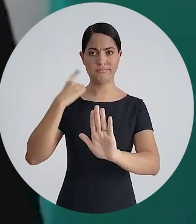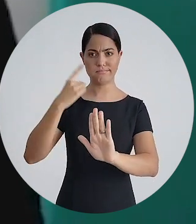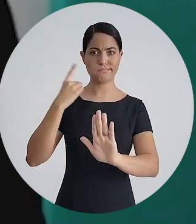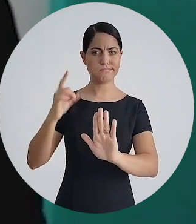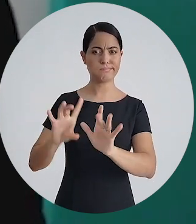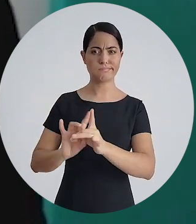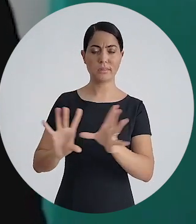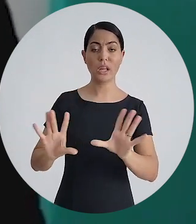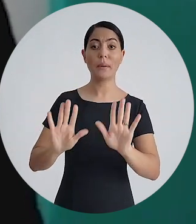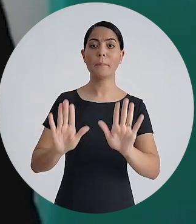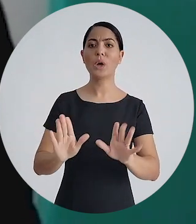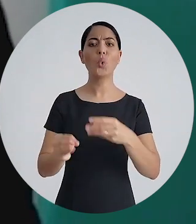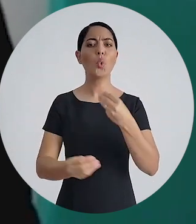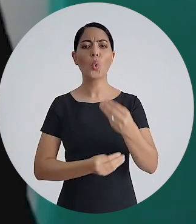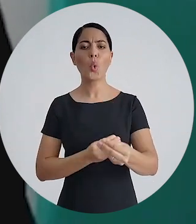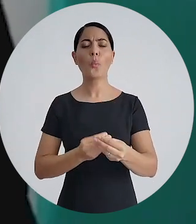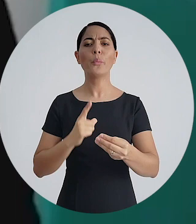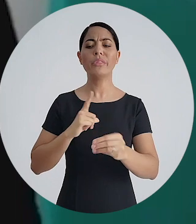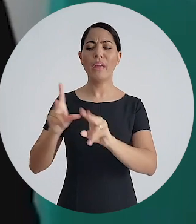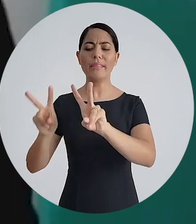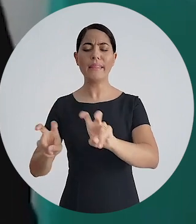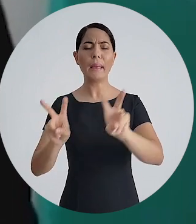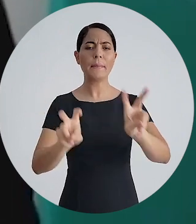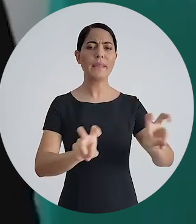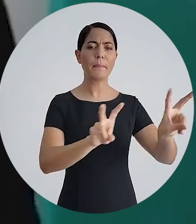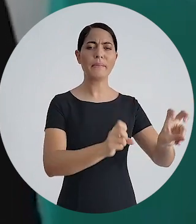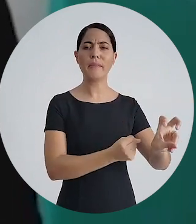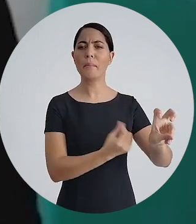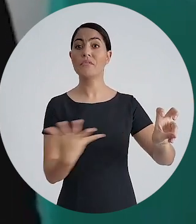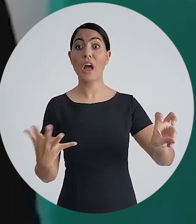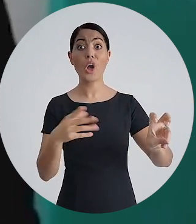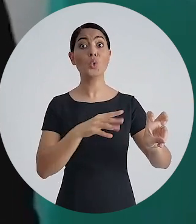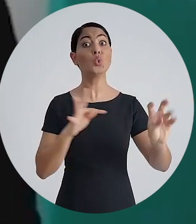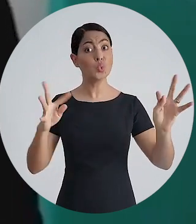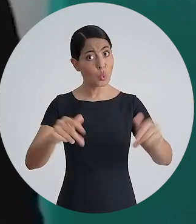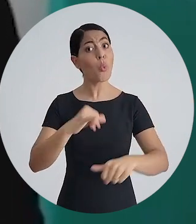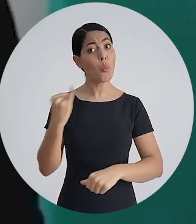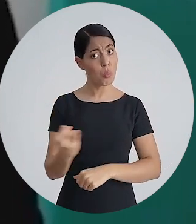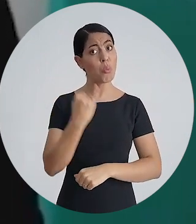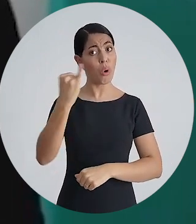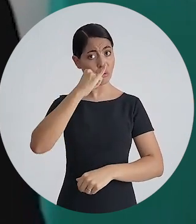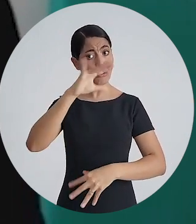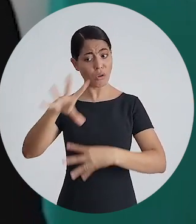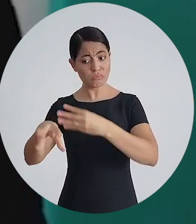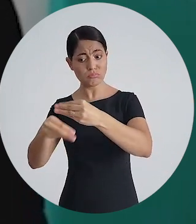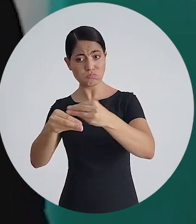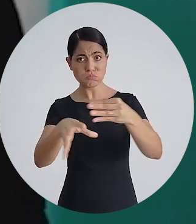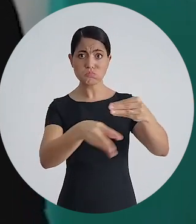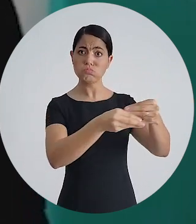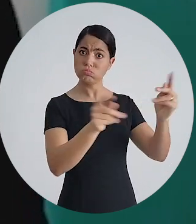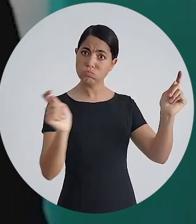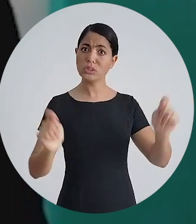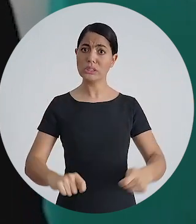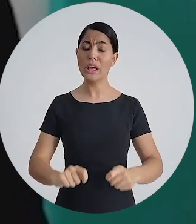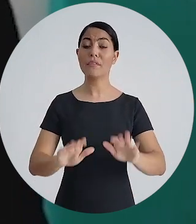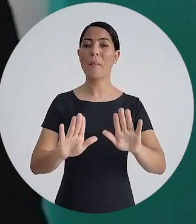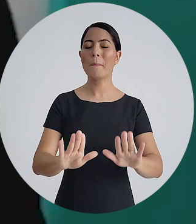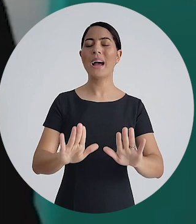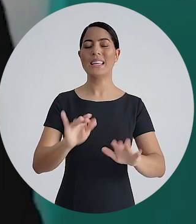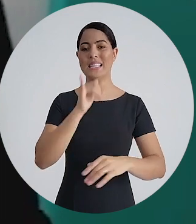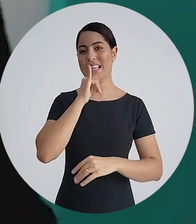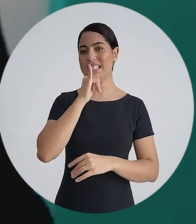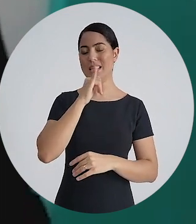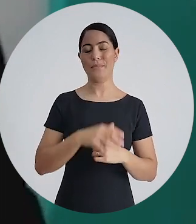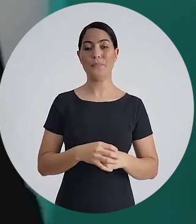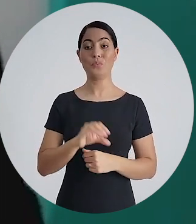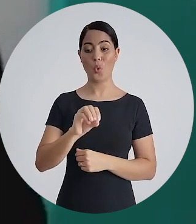do Estado de Direito, e todos os temas são realmente importantes, imbricados e até complementares. Mas se